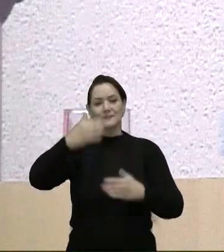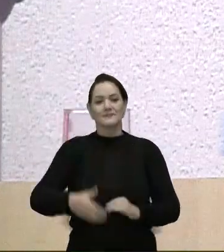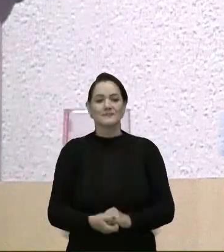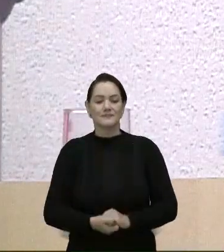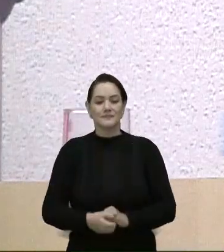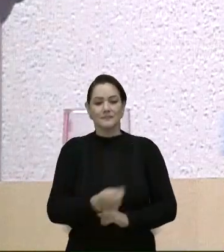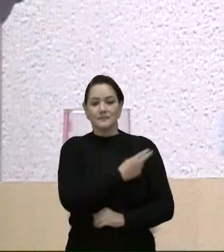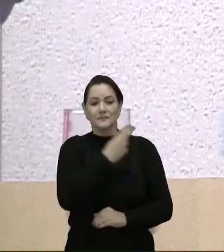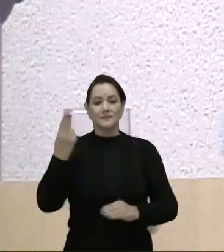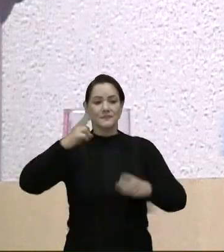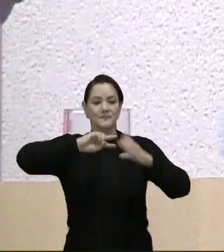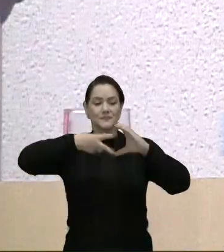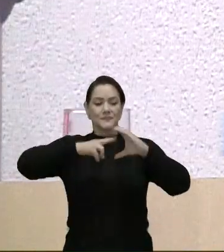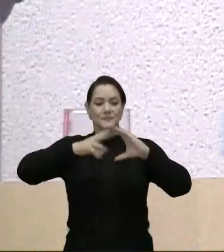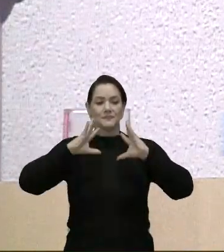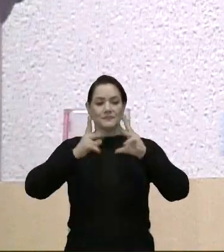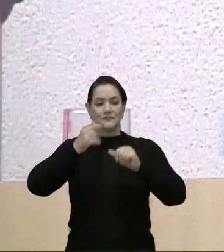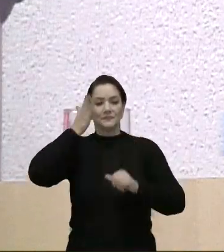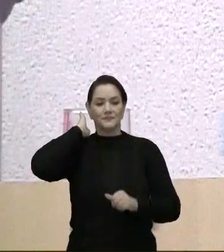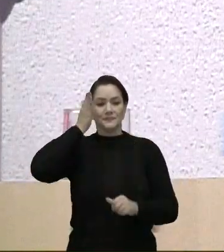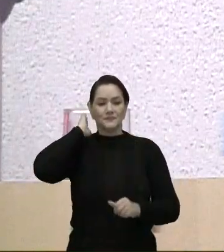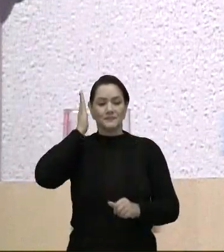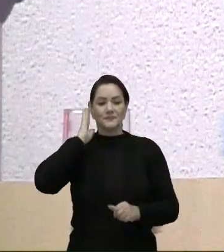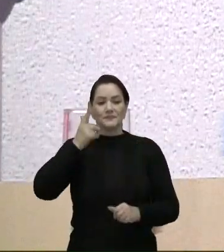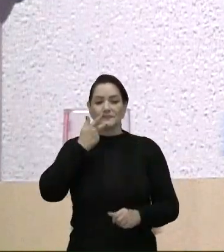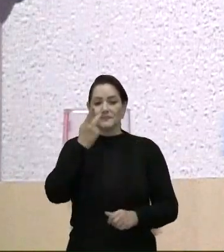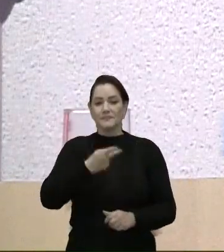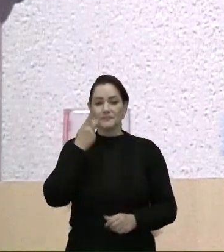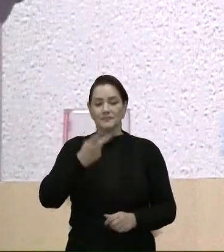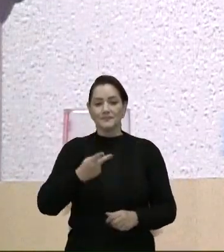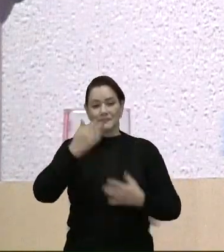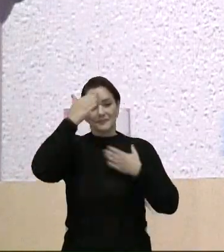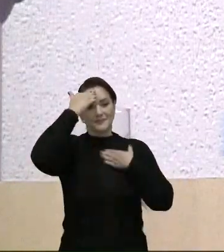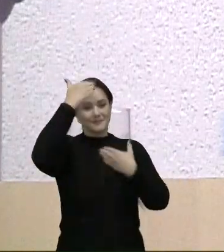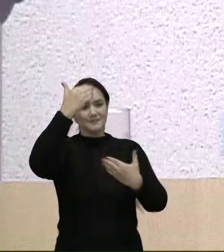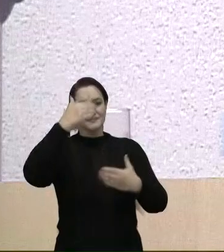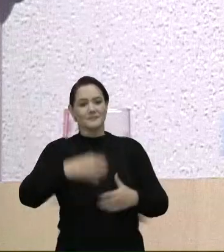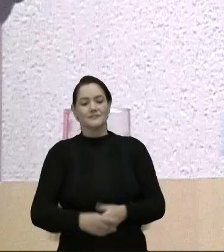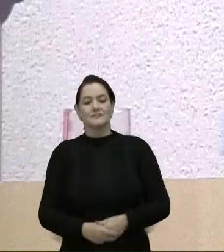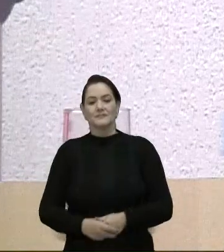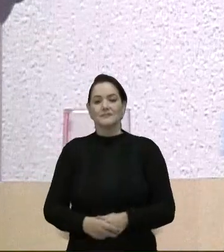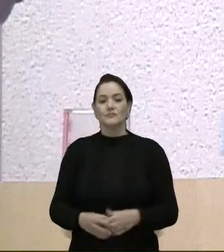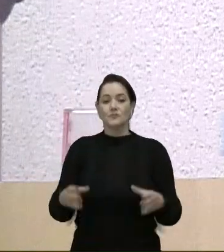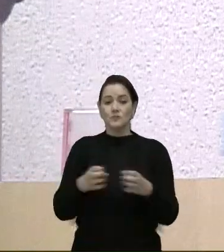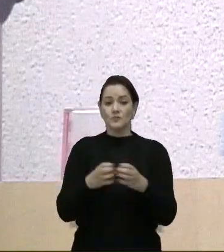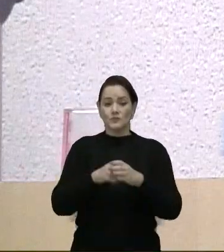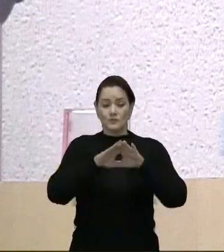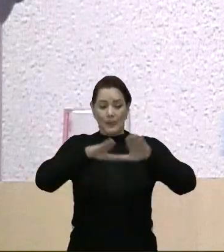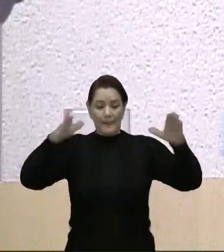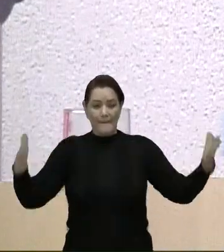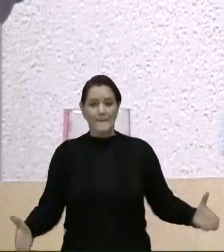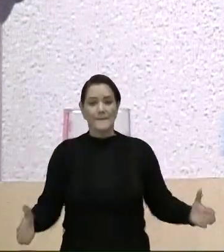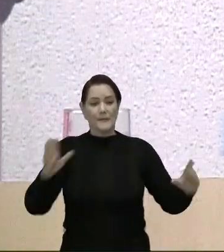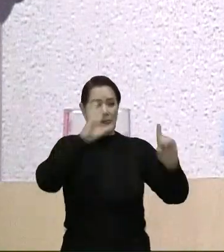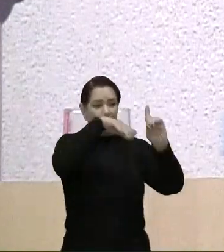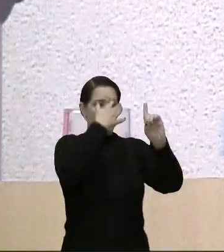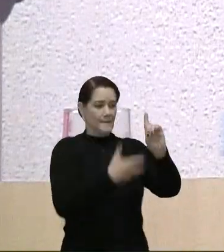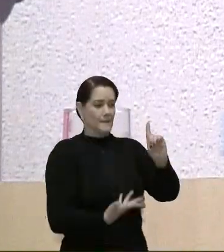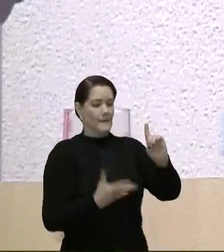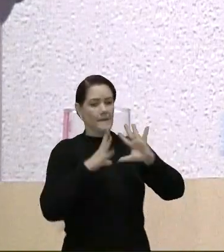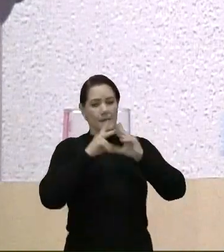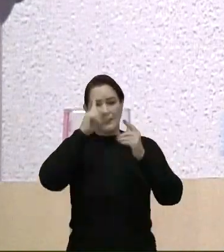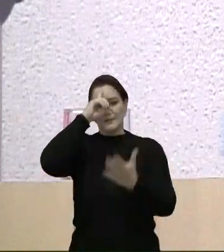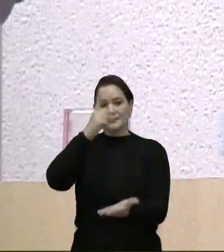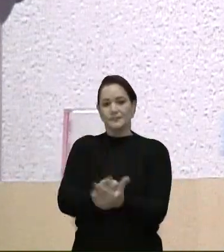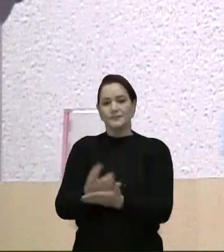em nome da Câmara Municipal de Taubaté, e registrarmos os nossos sinceros agradecimentos aos componentes desta mesa, aos homenageados e às